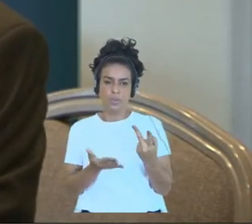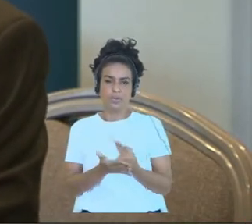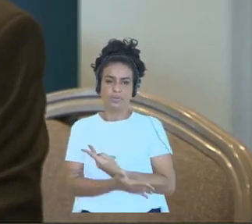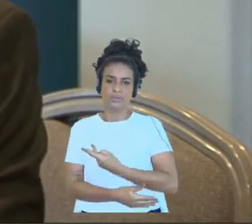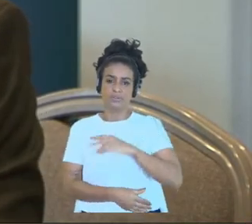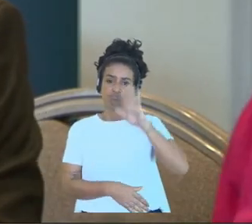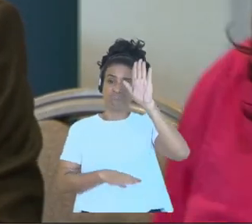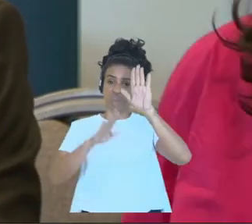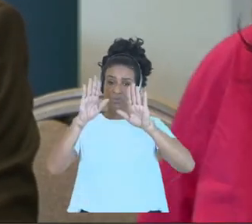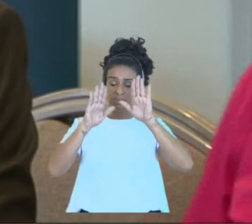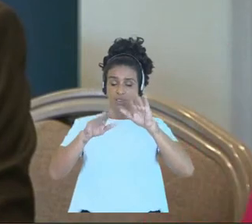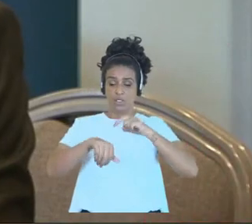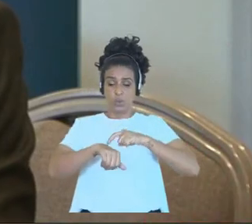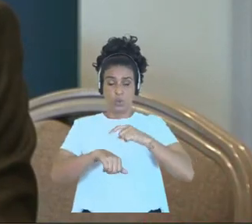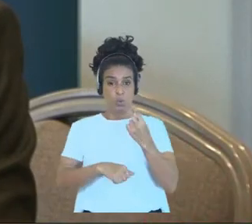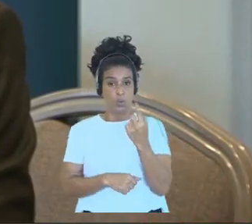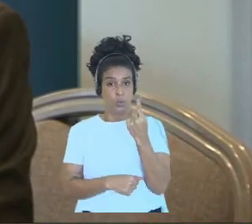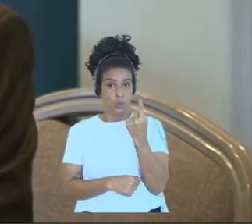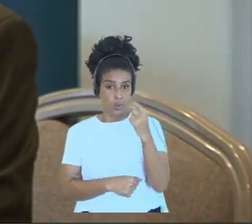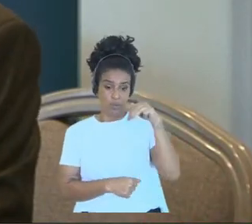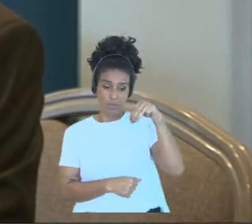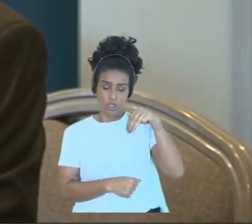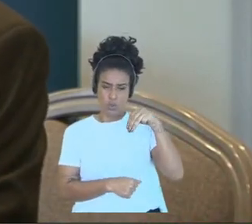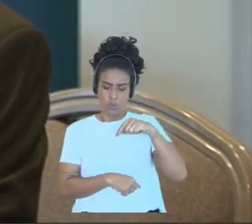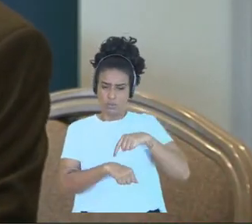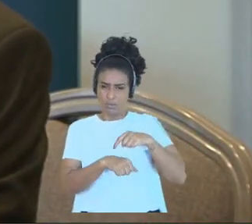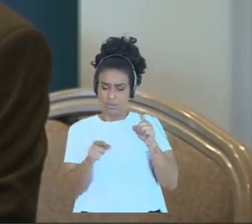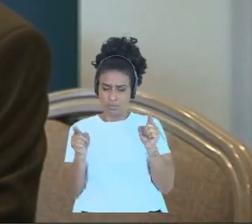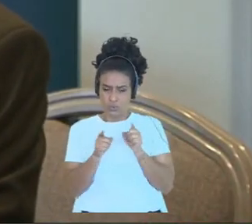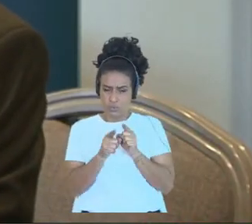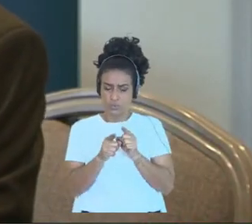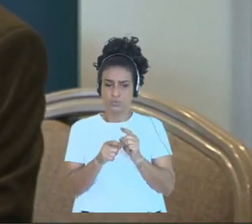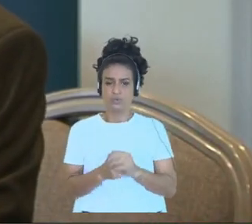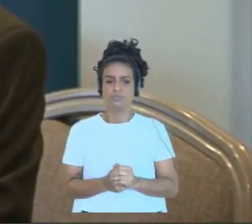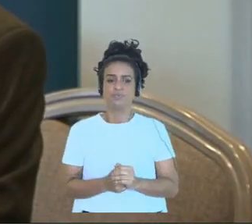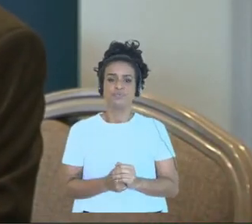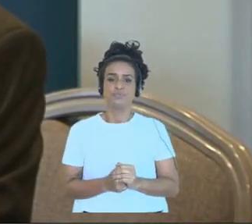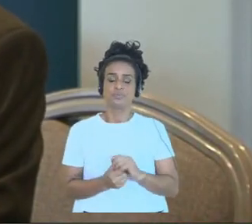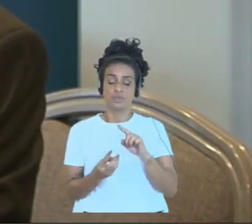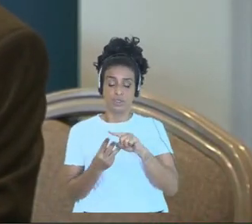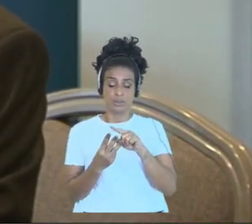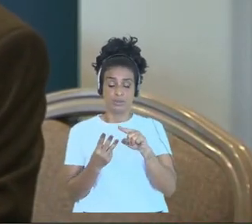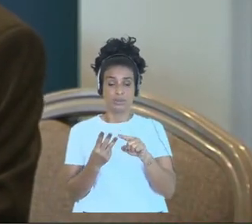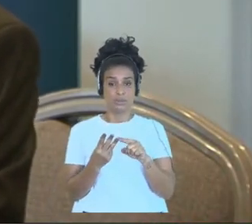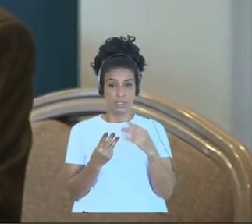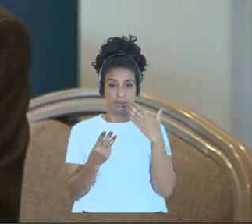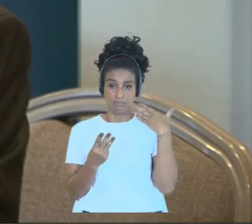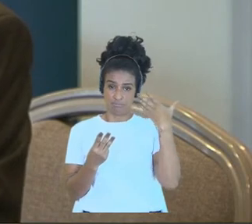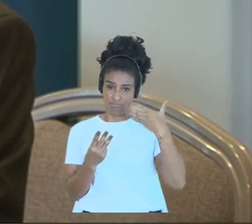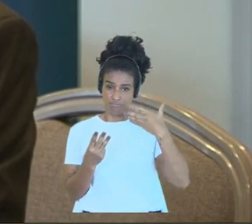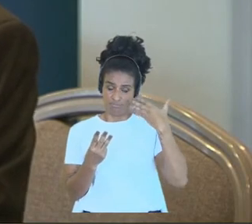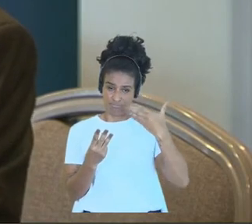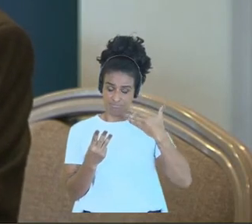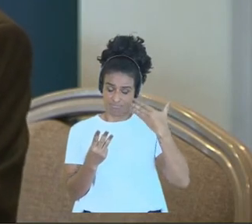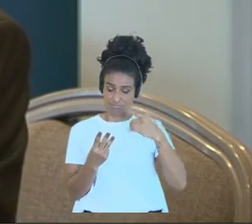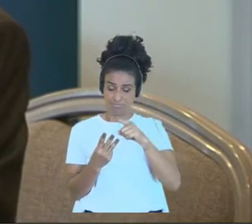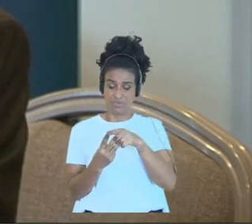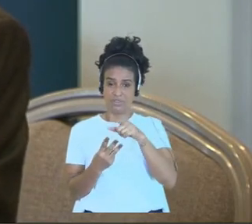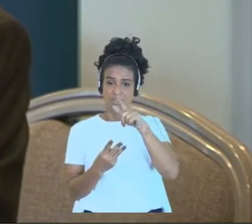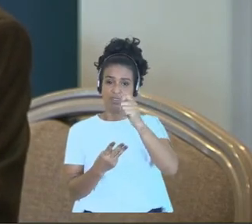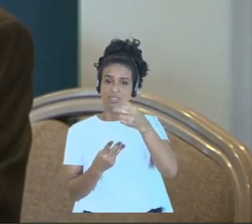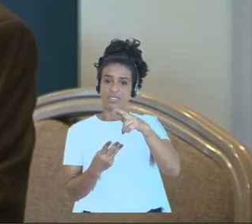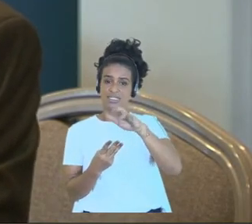eleições, um minuto bem breve, assim, telegráfico. Em seguida, nós teremos as três exposições, começando com a